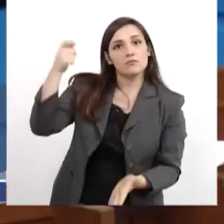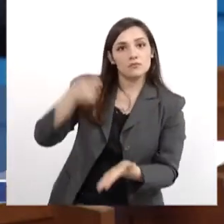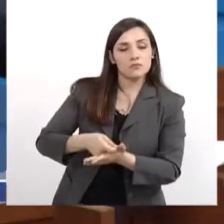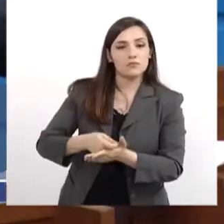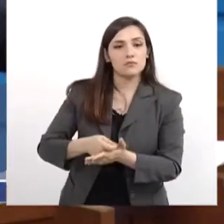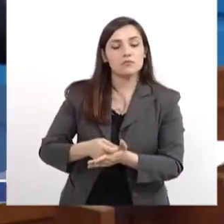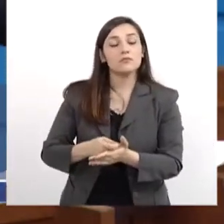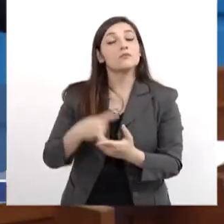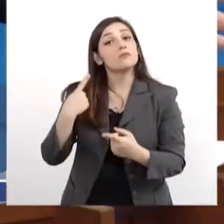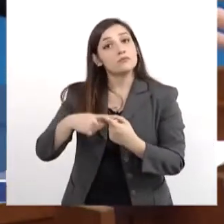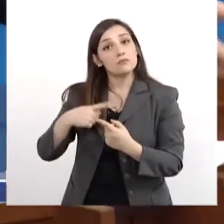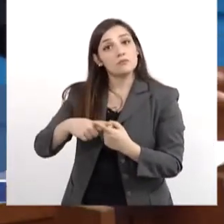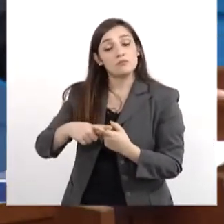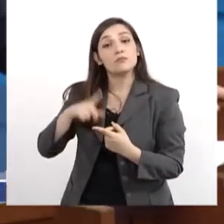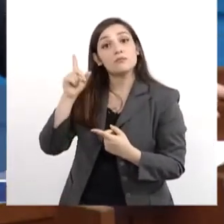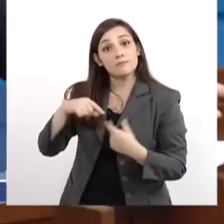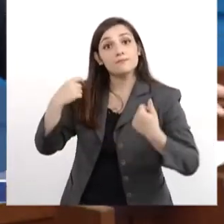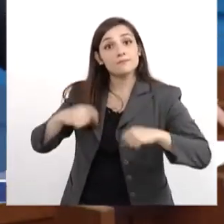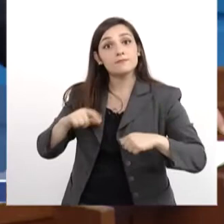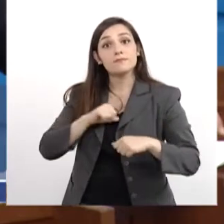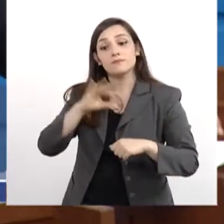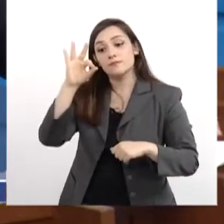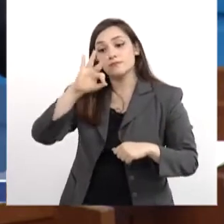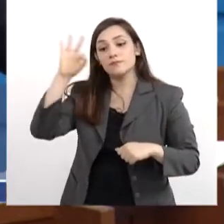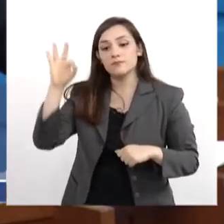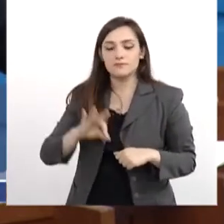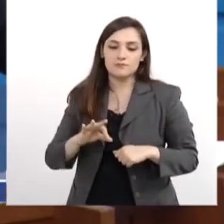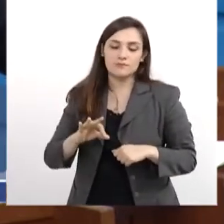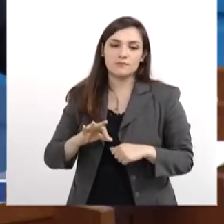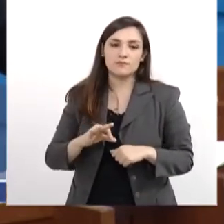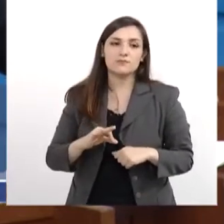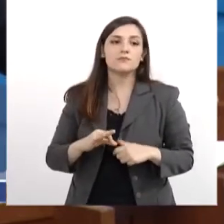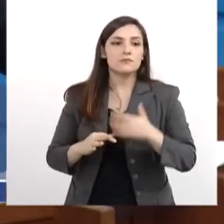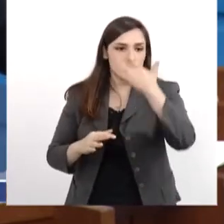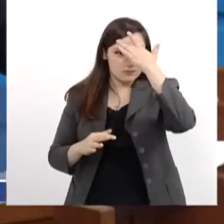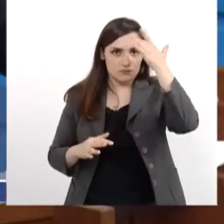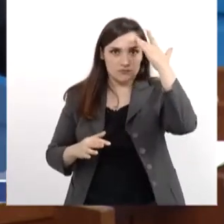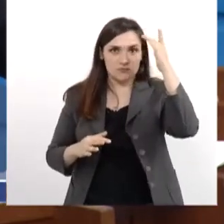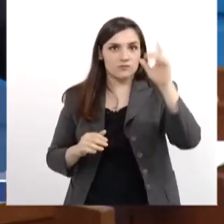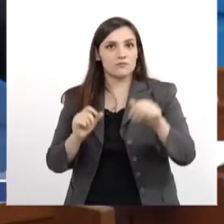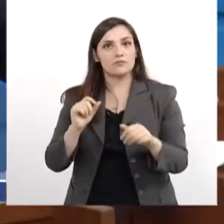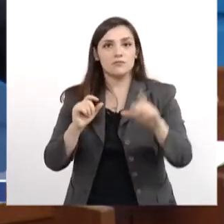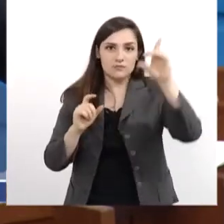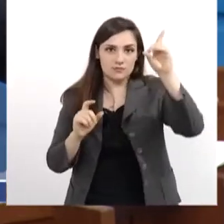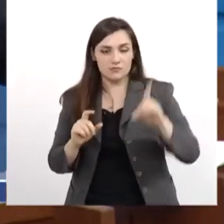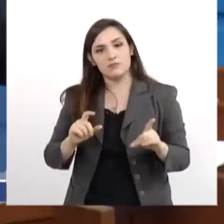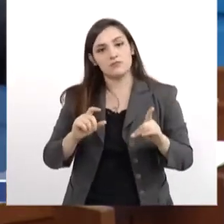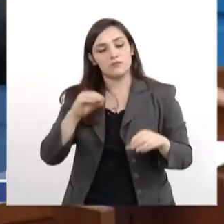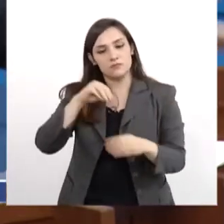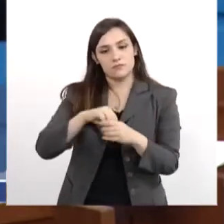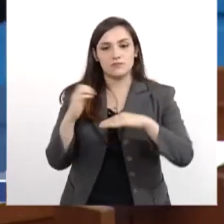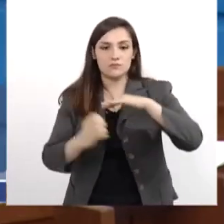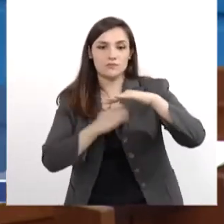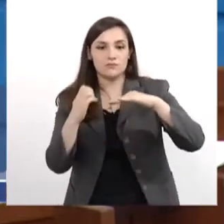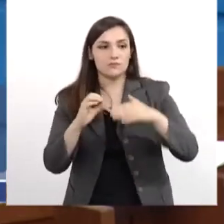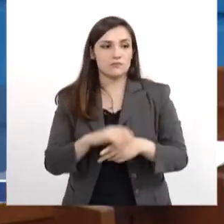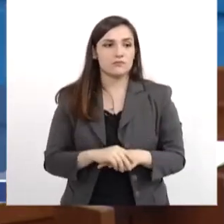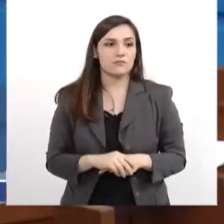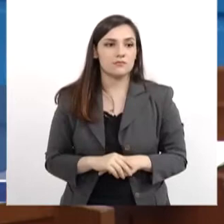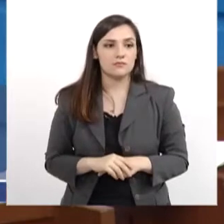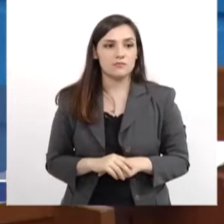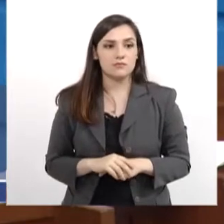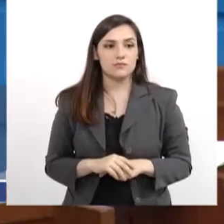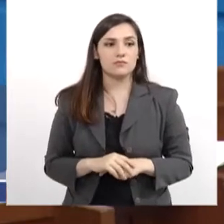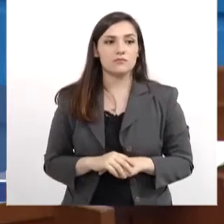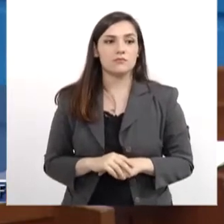né, que garante esse percentual mínimo de pessoas com deficiência nas empresas. E olha que não é